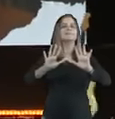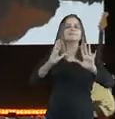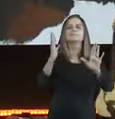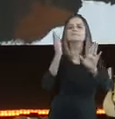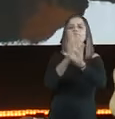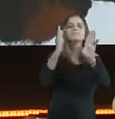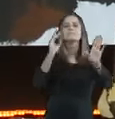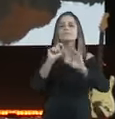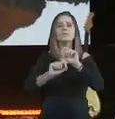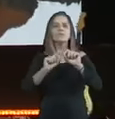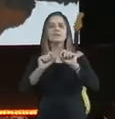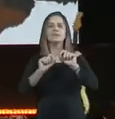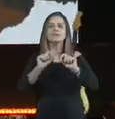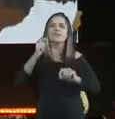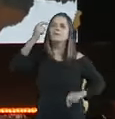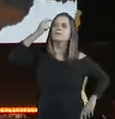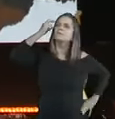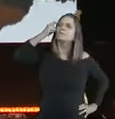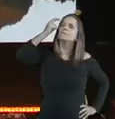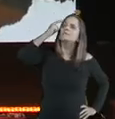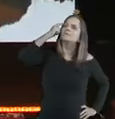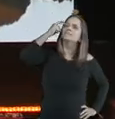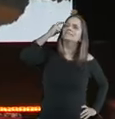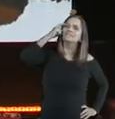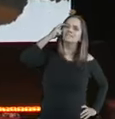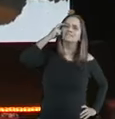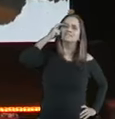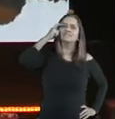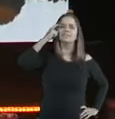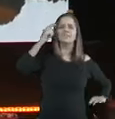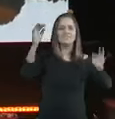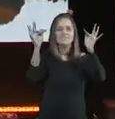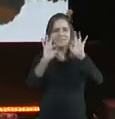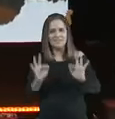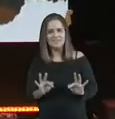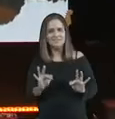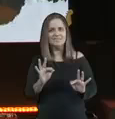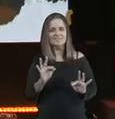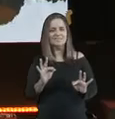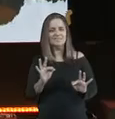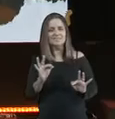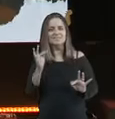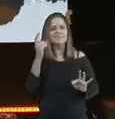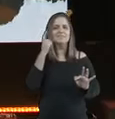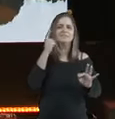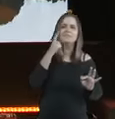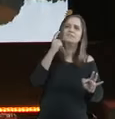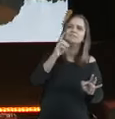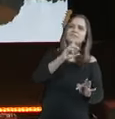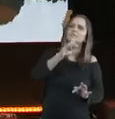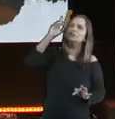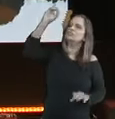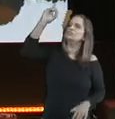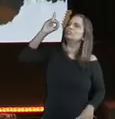mais importa. Que eu não ia ser feliz se eu fosse diretor de um banco de investimentos, ganhando uma fortuna, ganhando participação